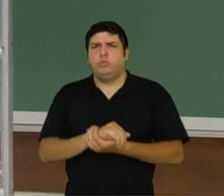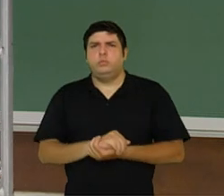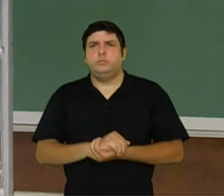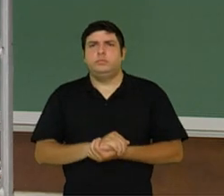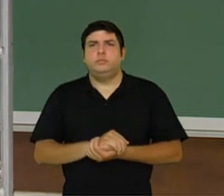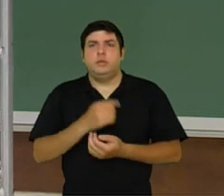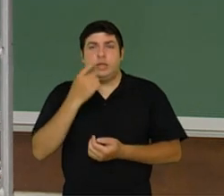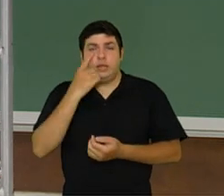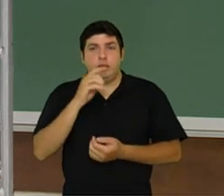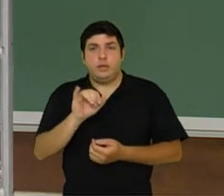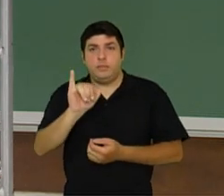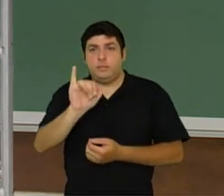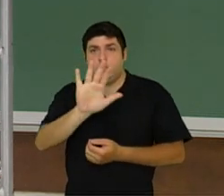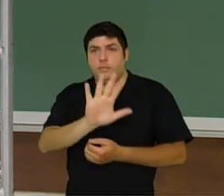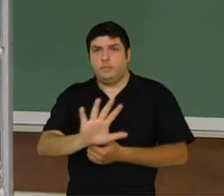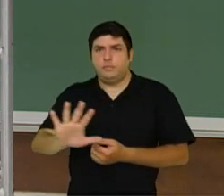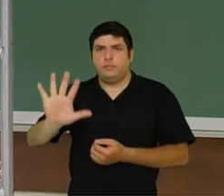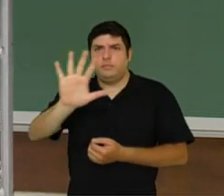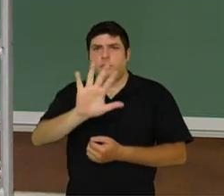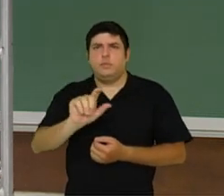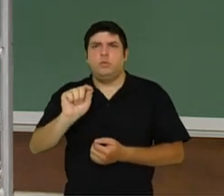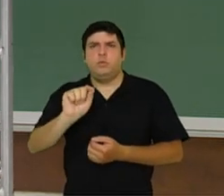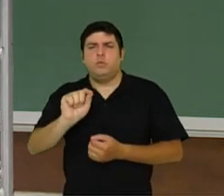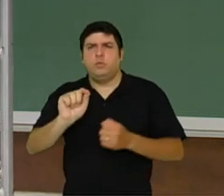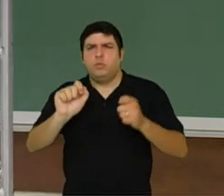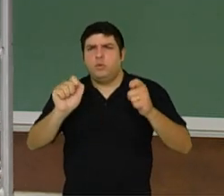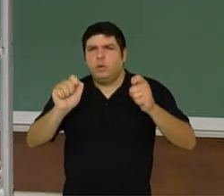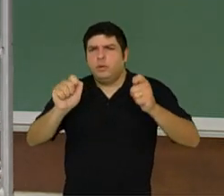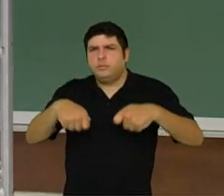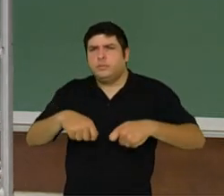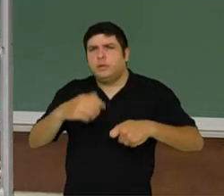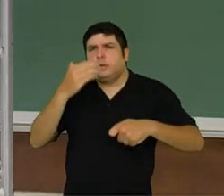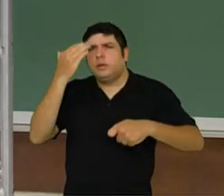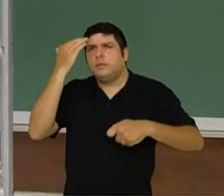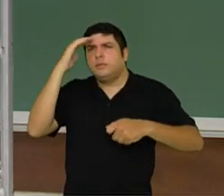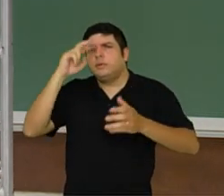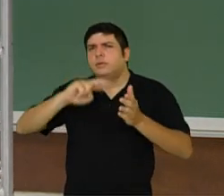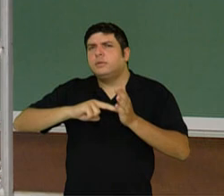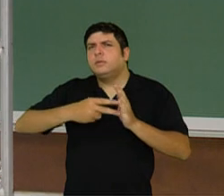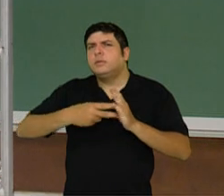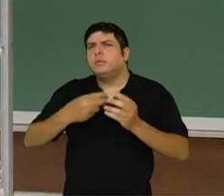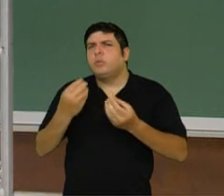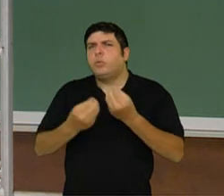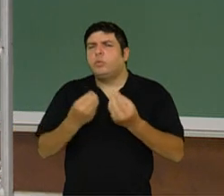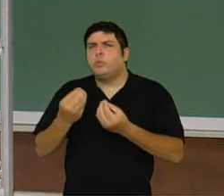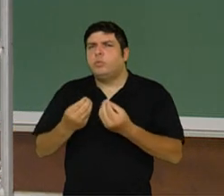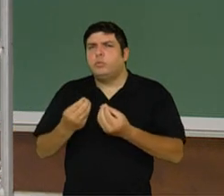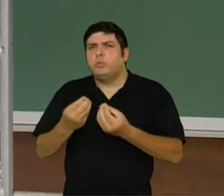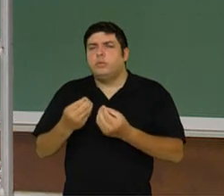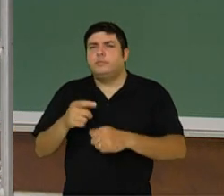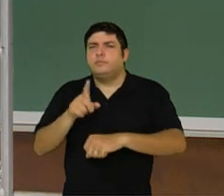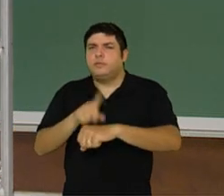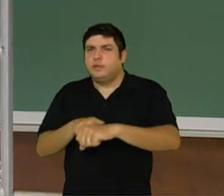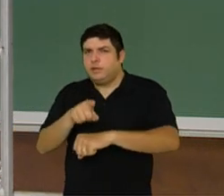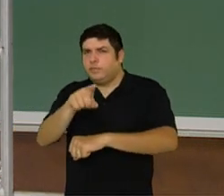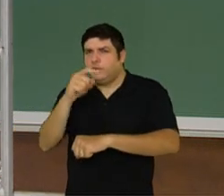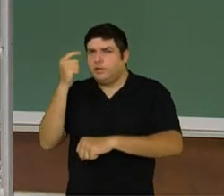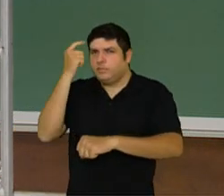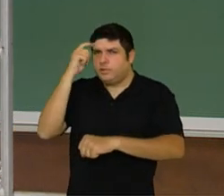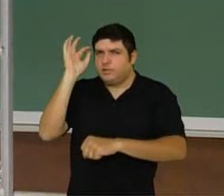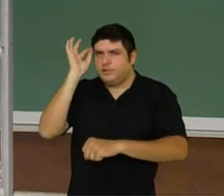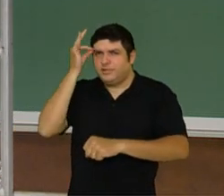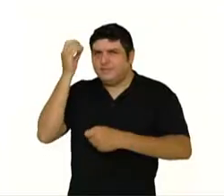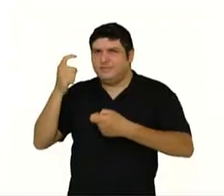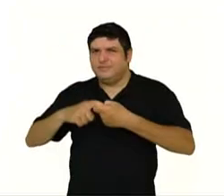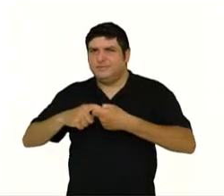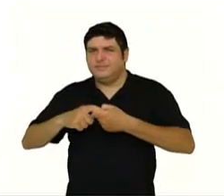verbal, a imagem acaba contribuindo para produzir sentido. Vamos ver? Eu dou um tempinho para você, pensa direitinho e a gente